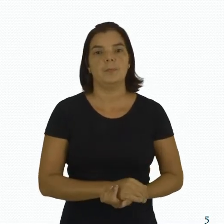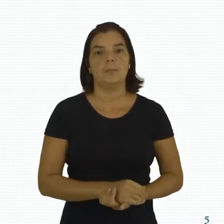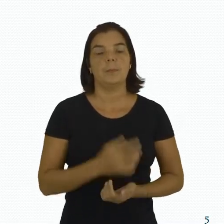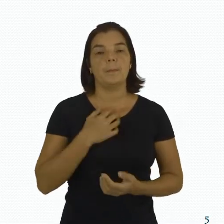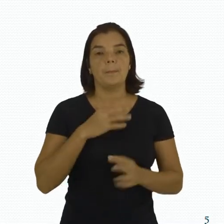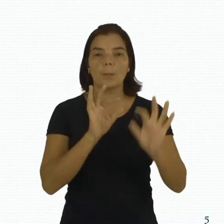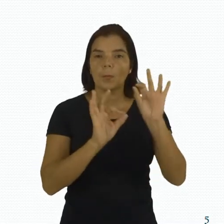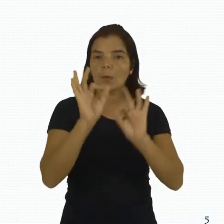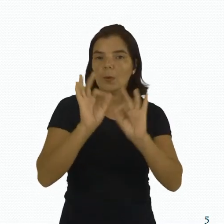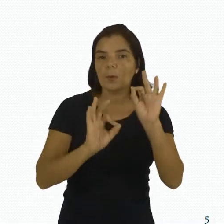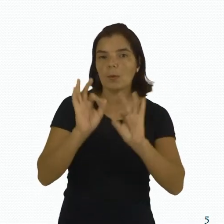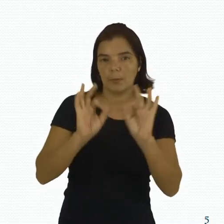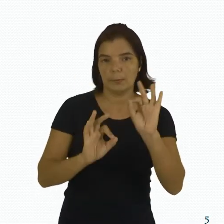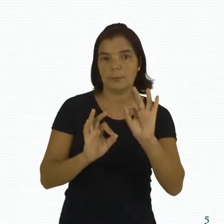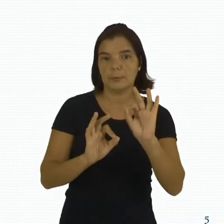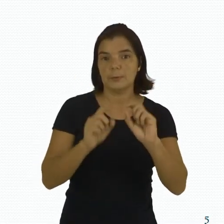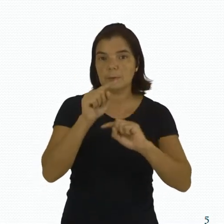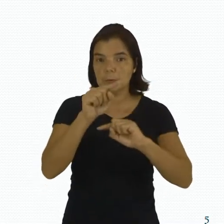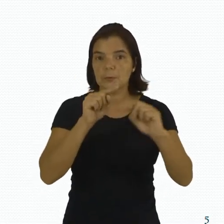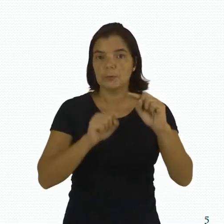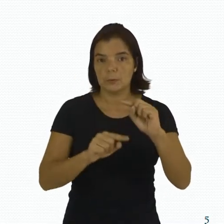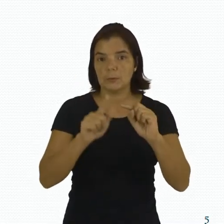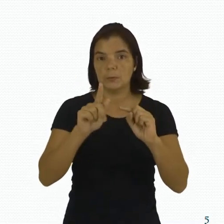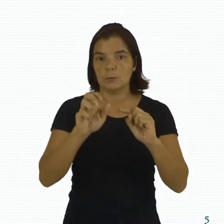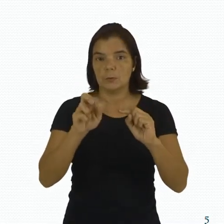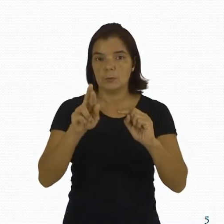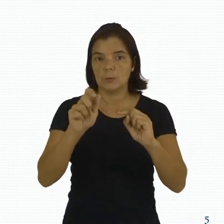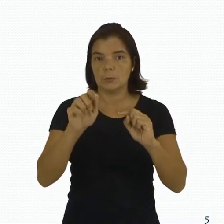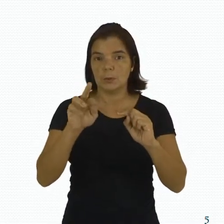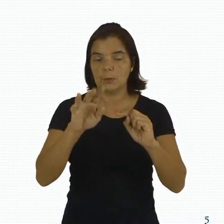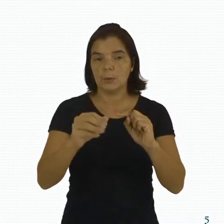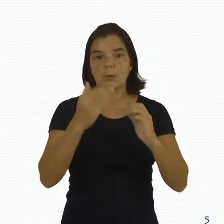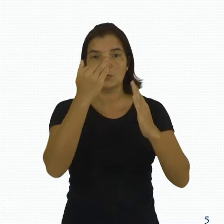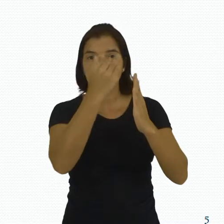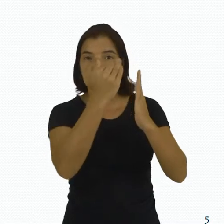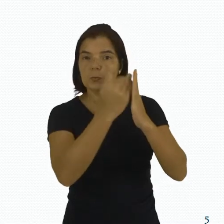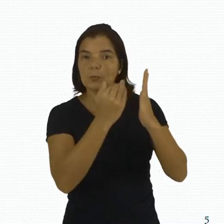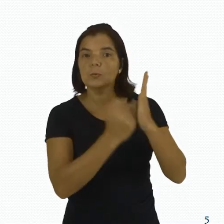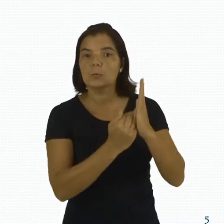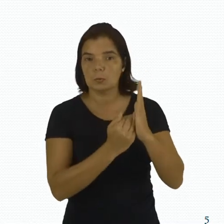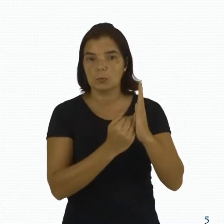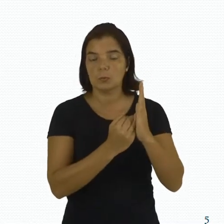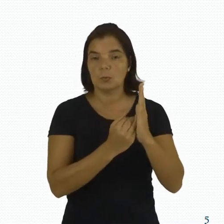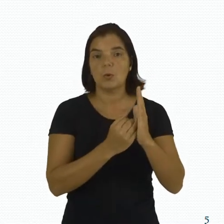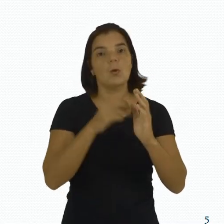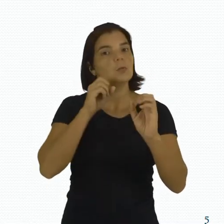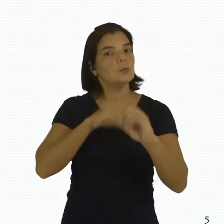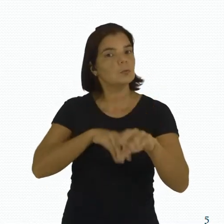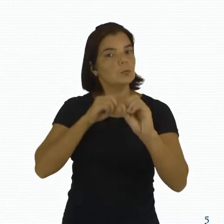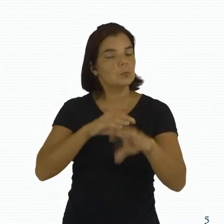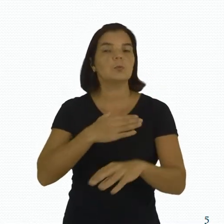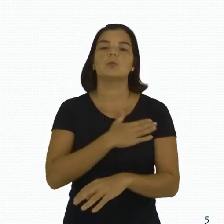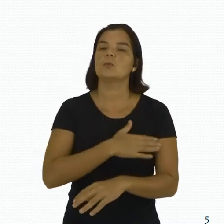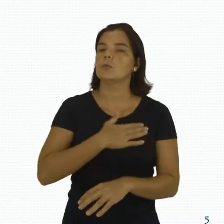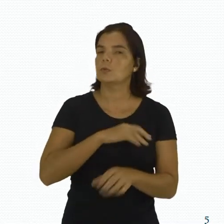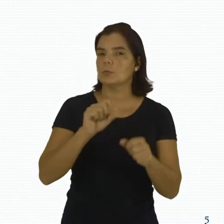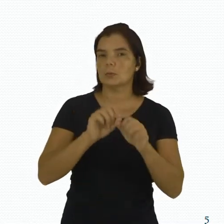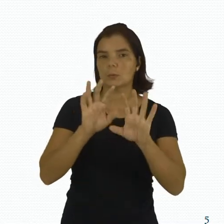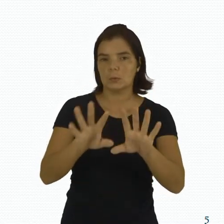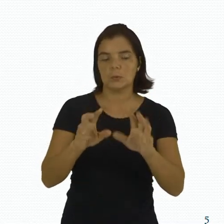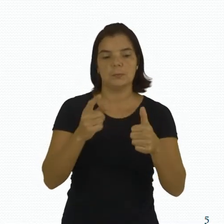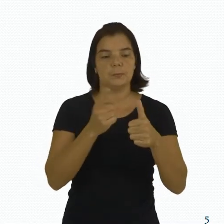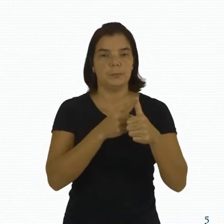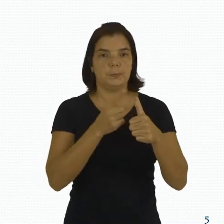eu montar a fração geratriz dessa dízima aí, eu faço por partes. Eu, particularmente, ensino para os meus alunos e gosto de fazer assim,